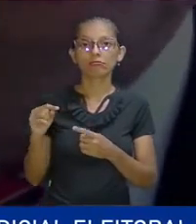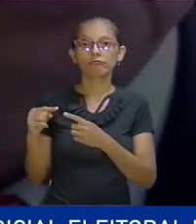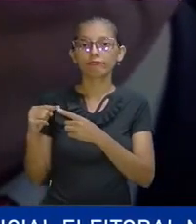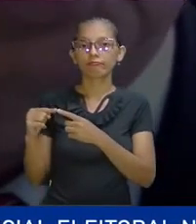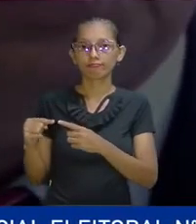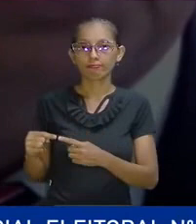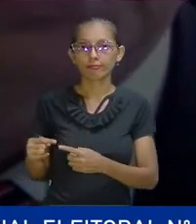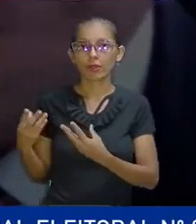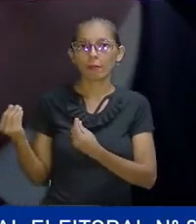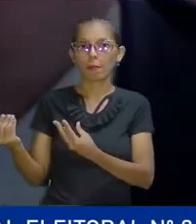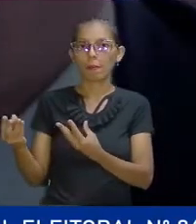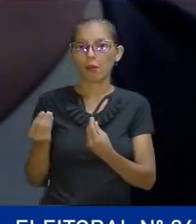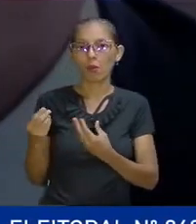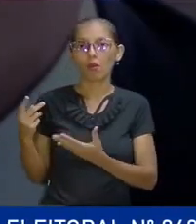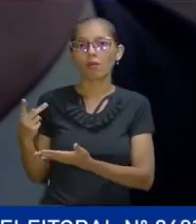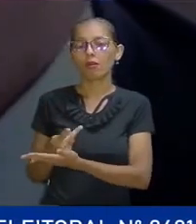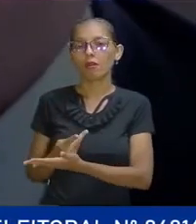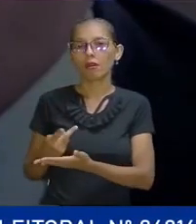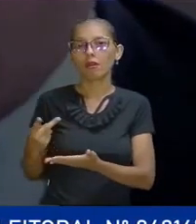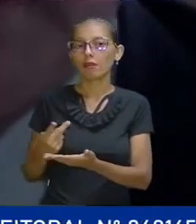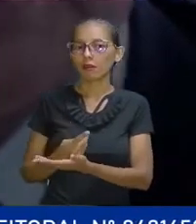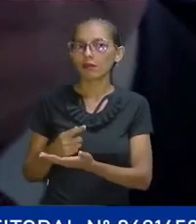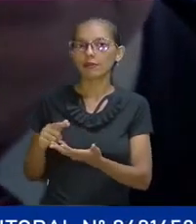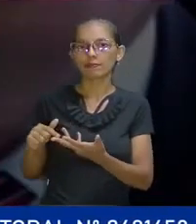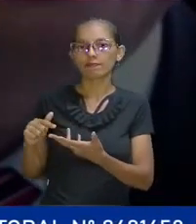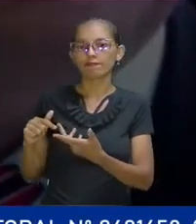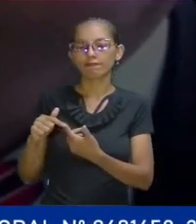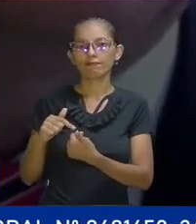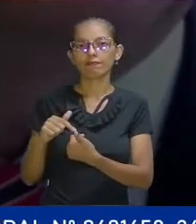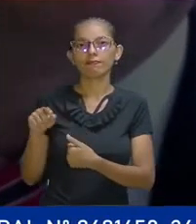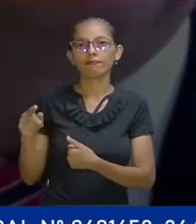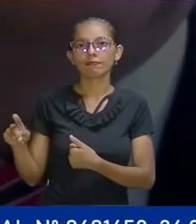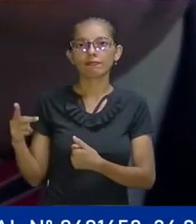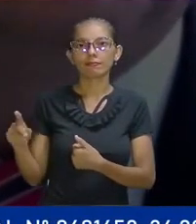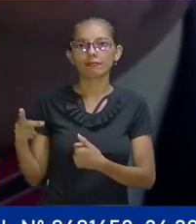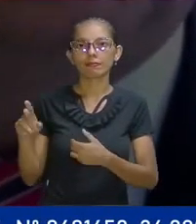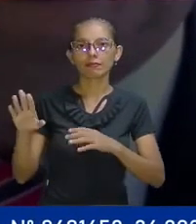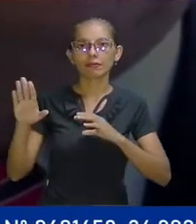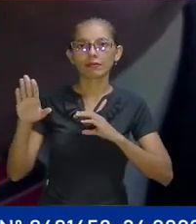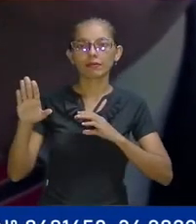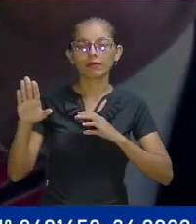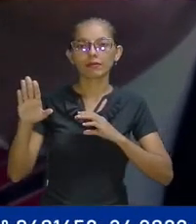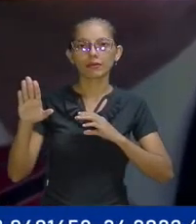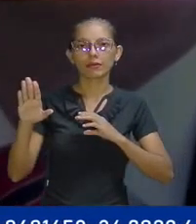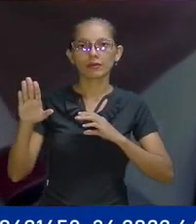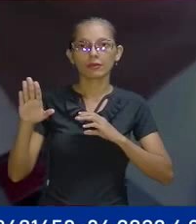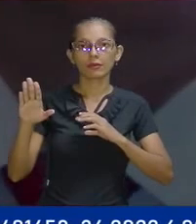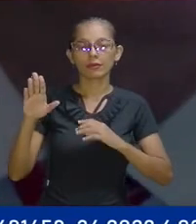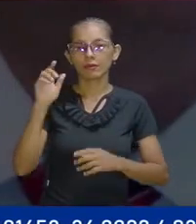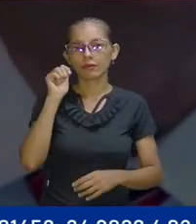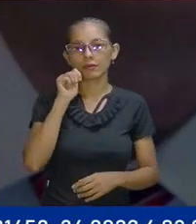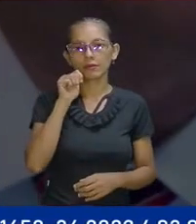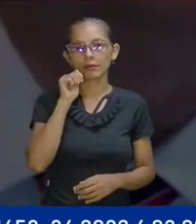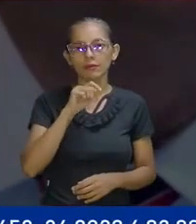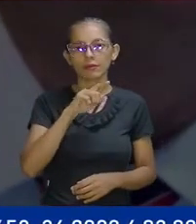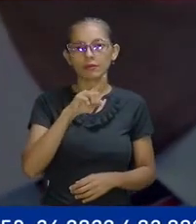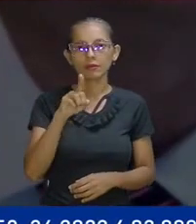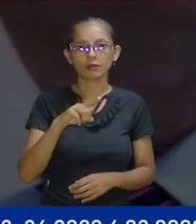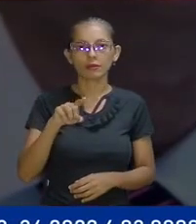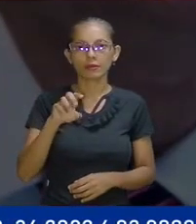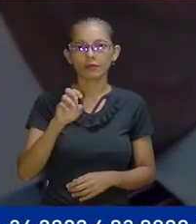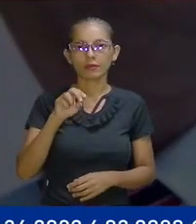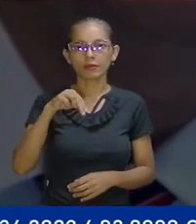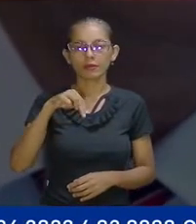angariar fundos e canalizar para a candidatura da deputada, ora